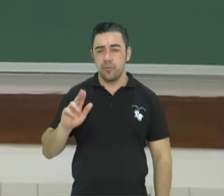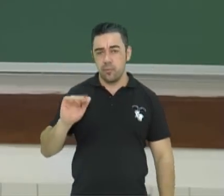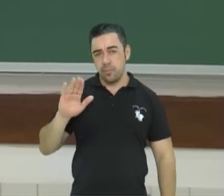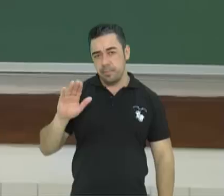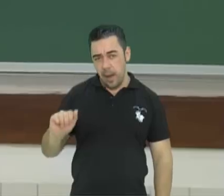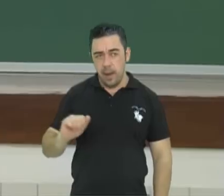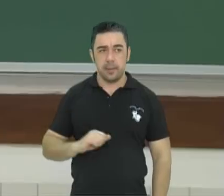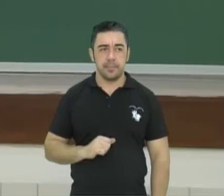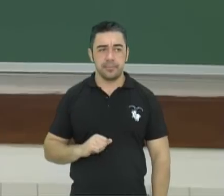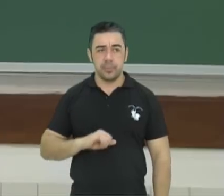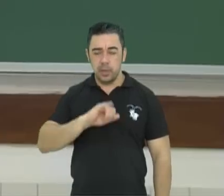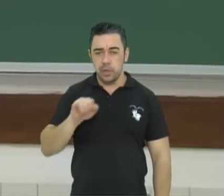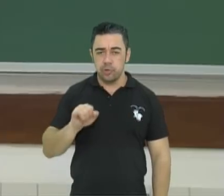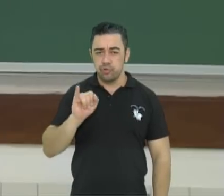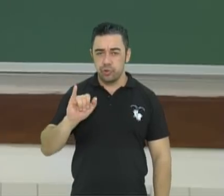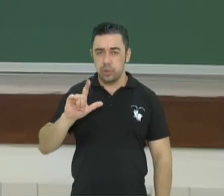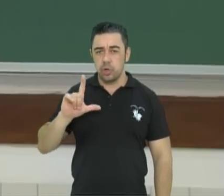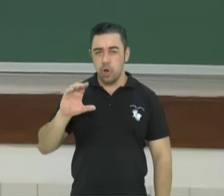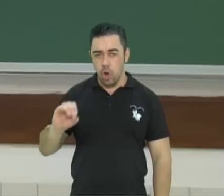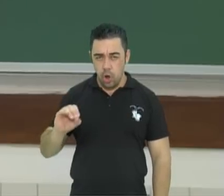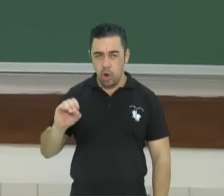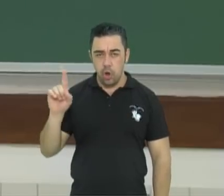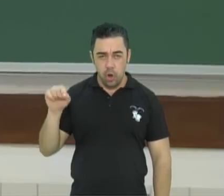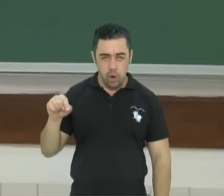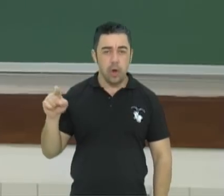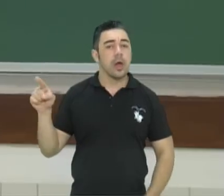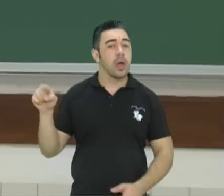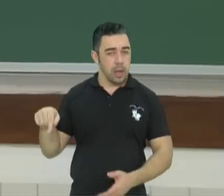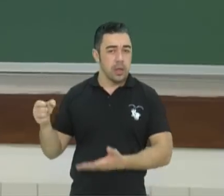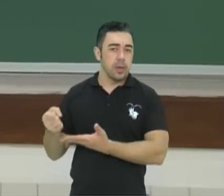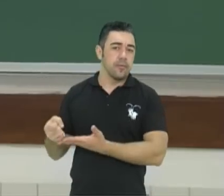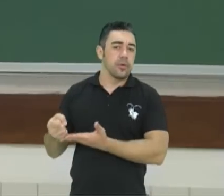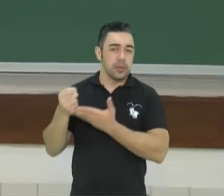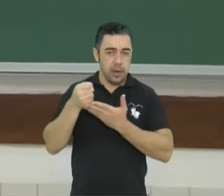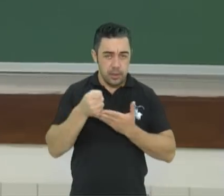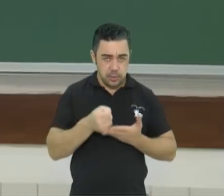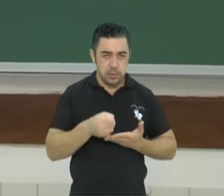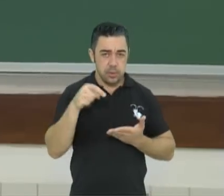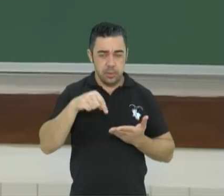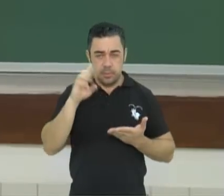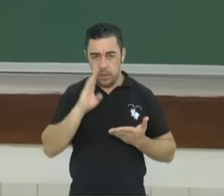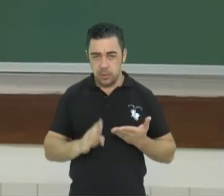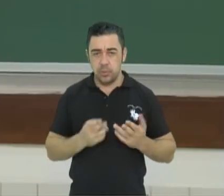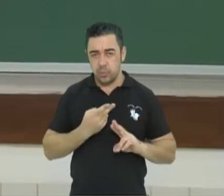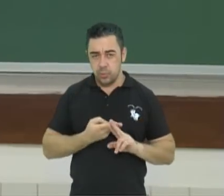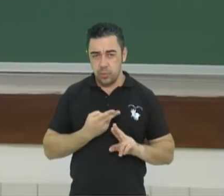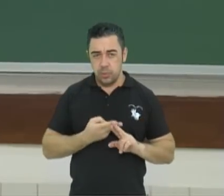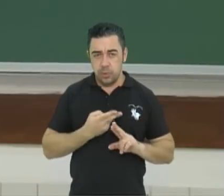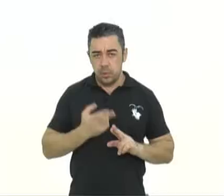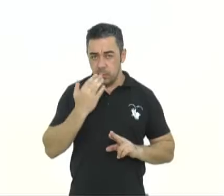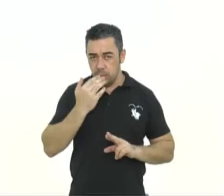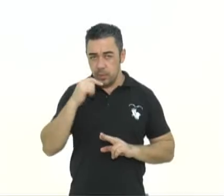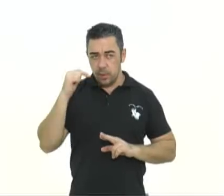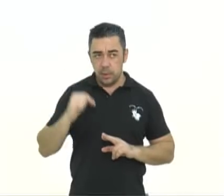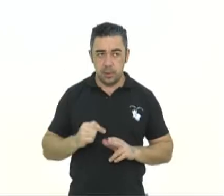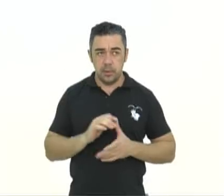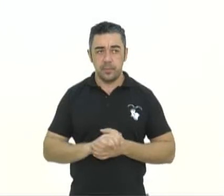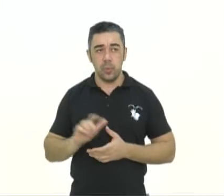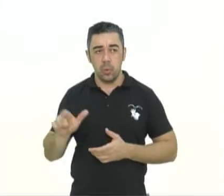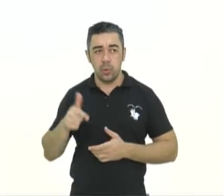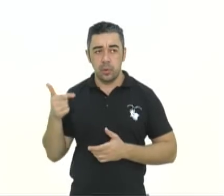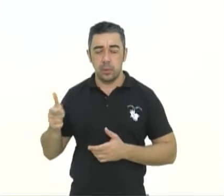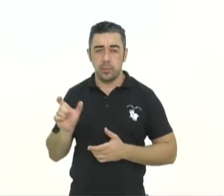culinária. O jiló, né, que também foi trazido pelos africanos, utilizado aqui na nossa culinária. Outra